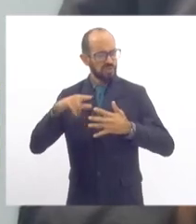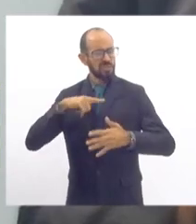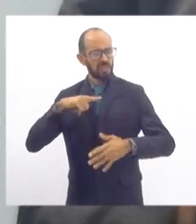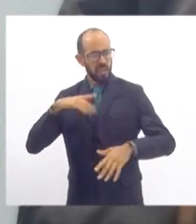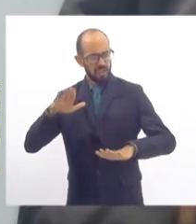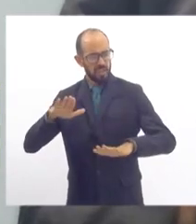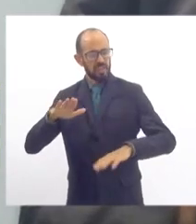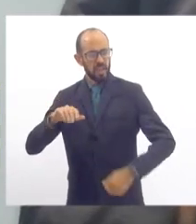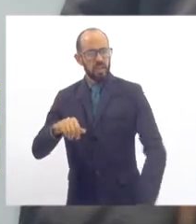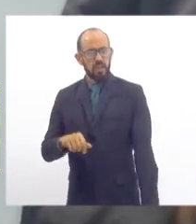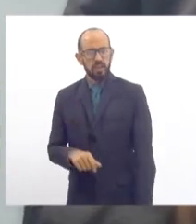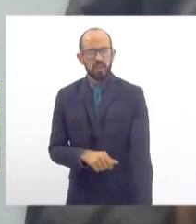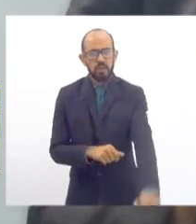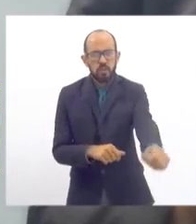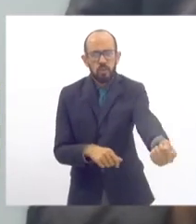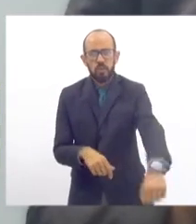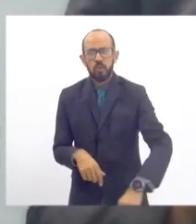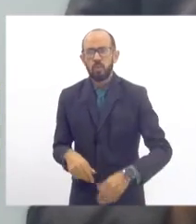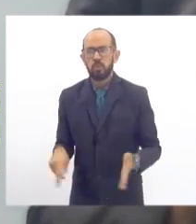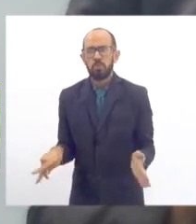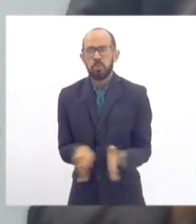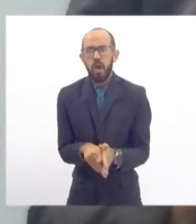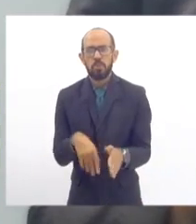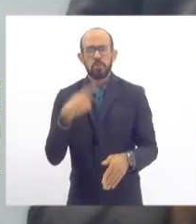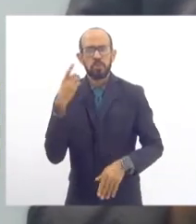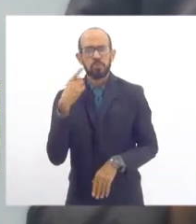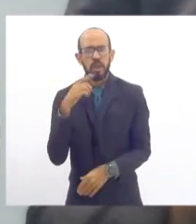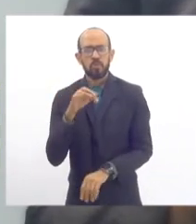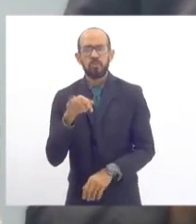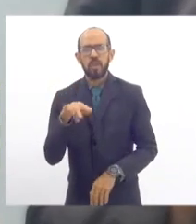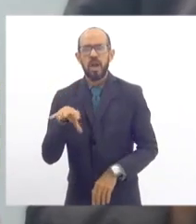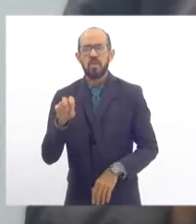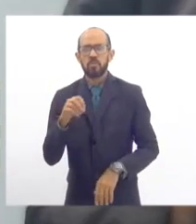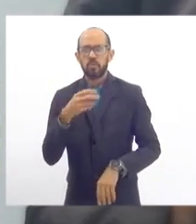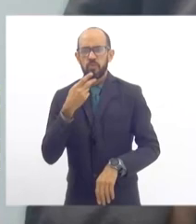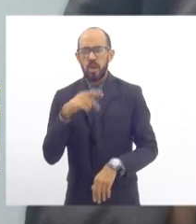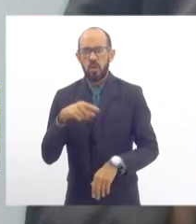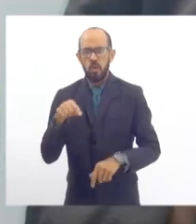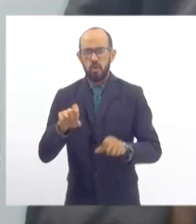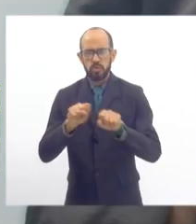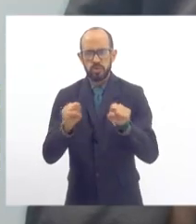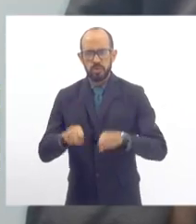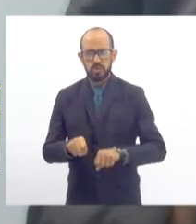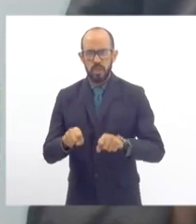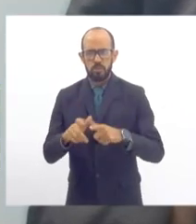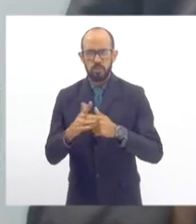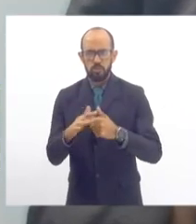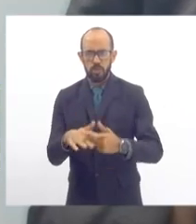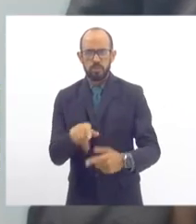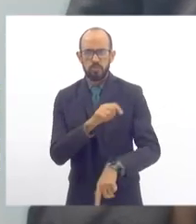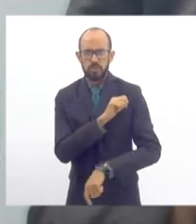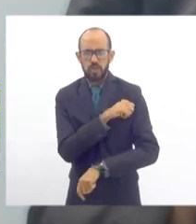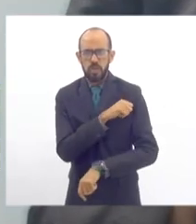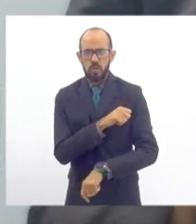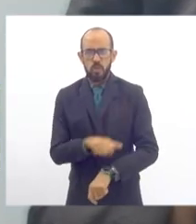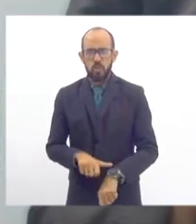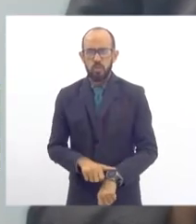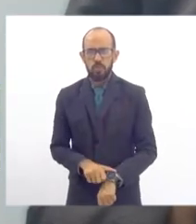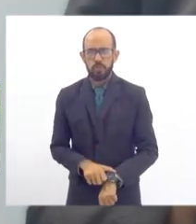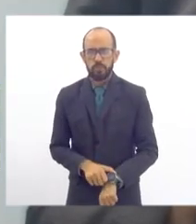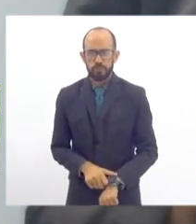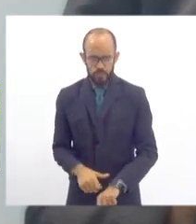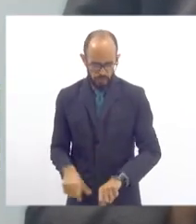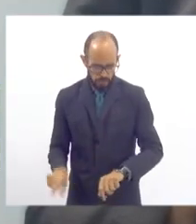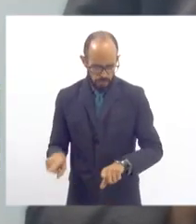do próprio deputado Flávio falou, quer dizer, o plano de recuperação fiscal, o regime de recuperação fiscal, ao